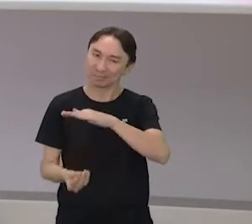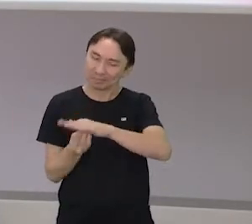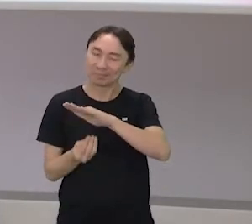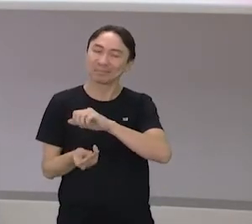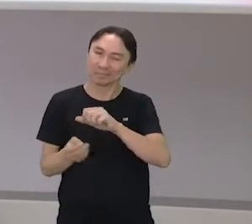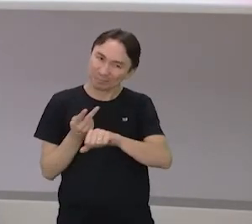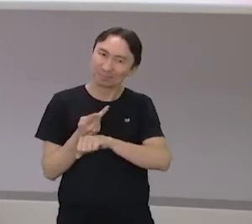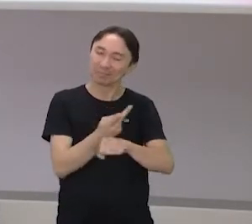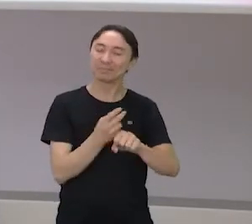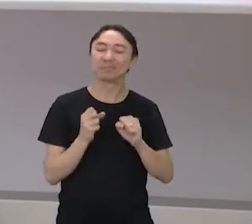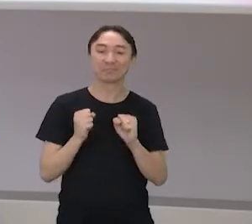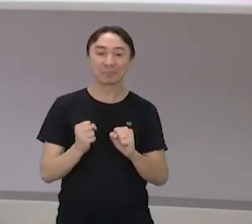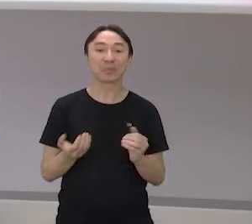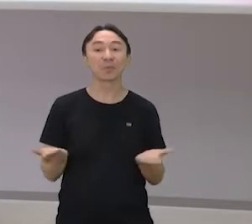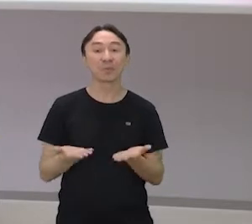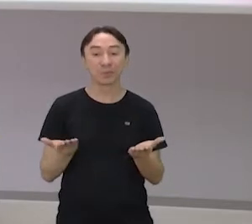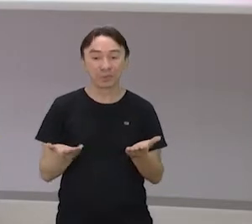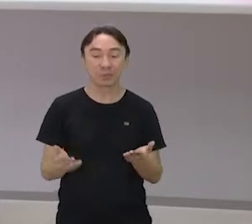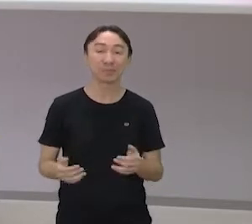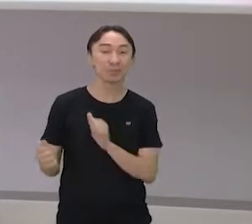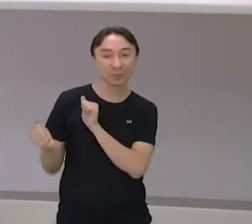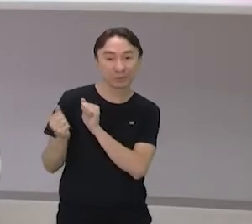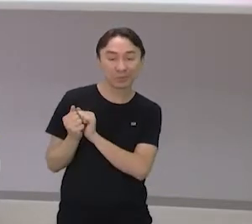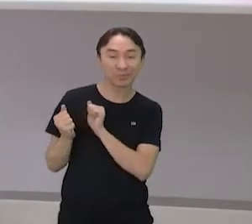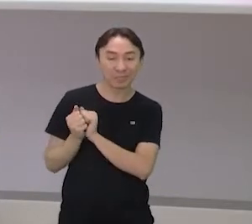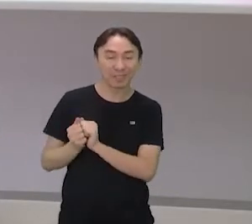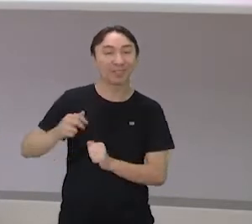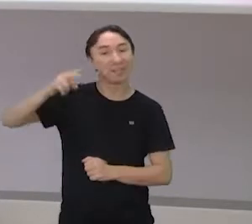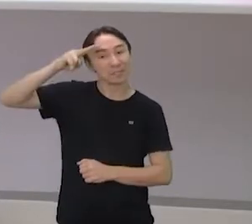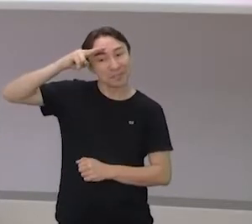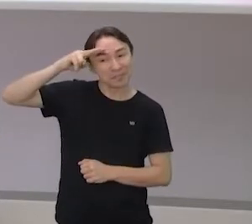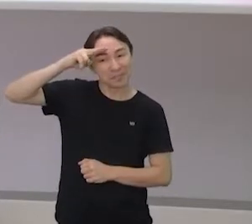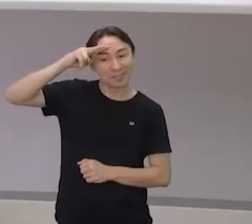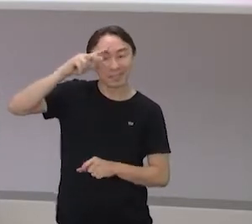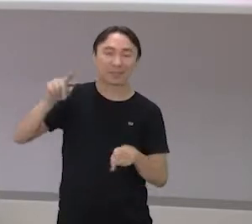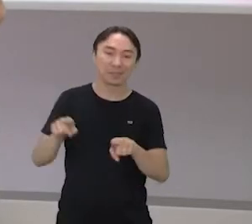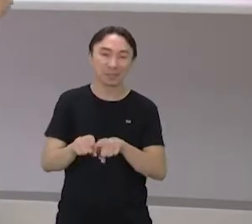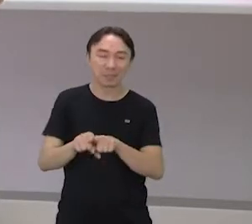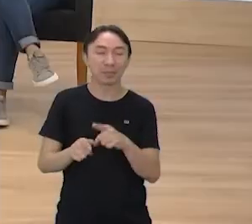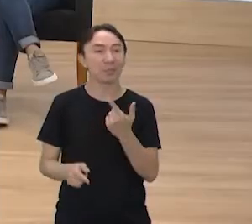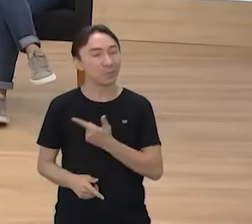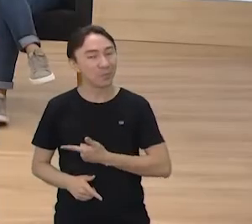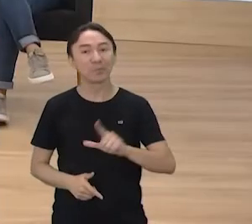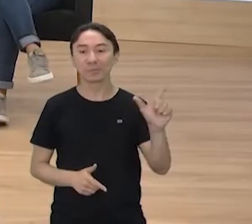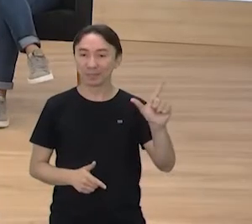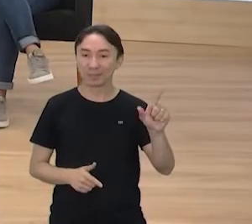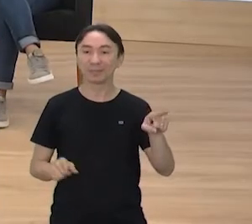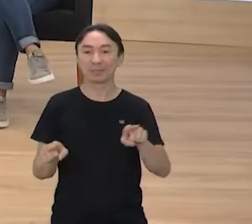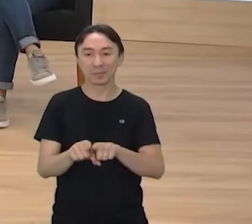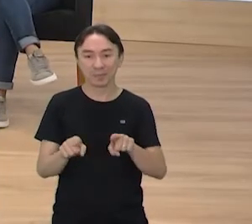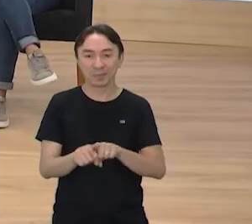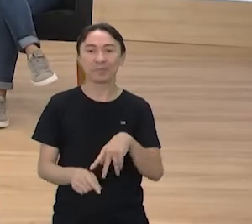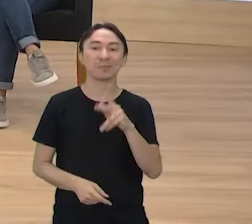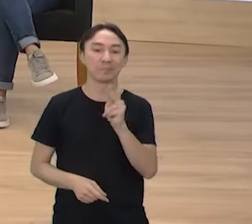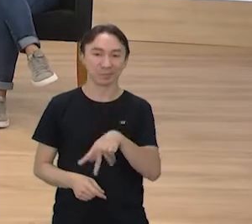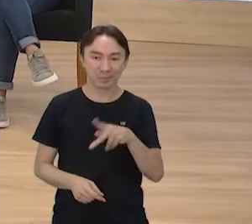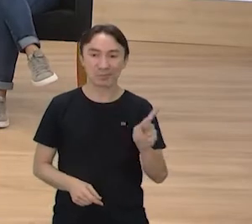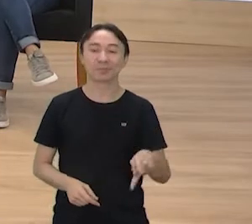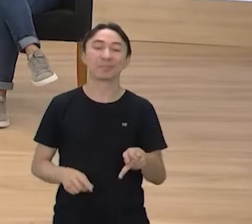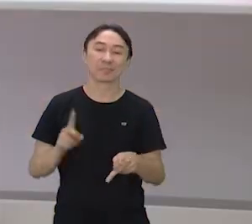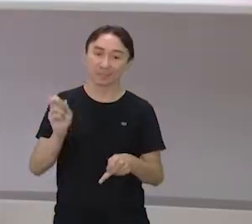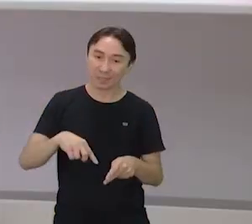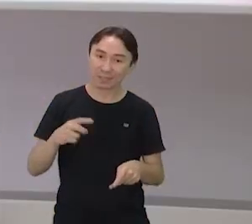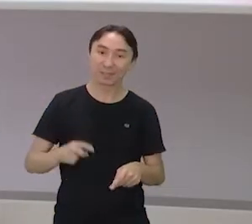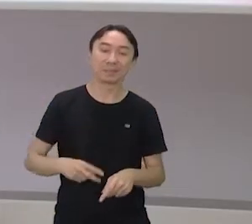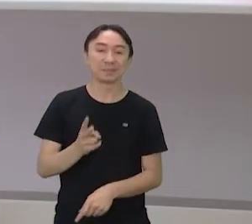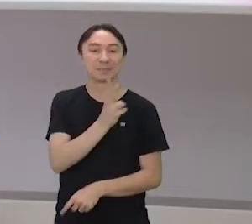professora Viviane, que dá aula em outros aprofundamentos, mas que também é professora da segunda série. Viviane, muito obrigada. E a segunda